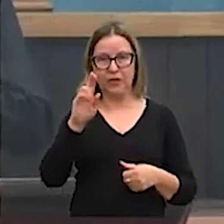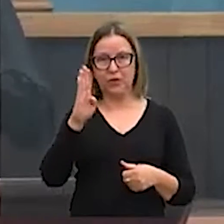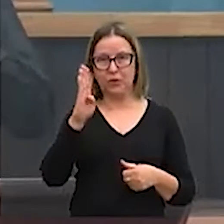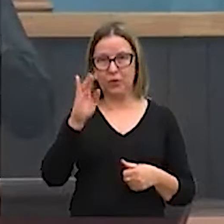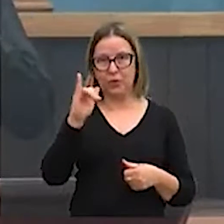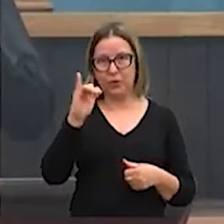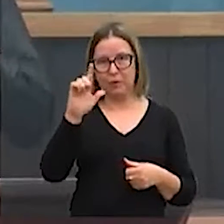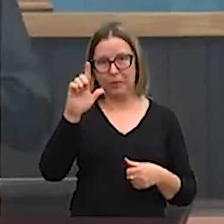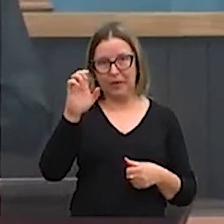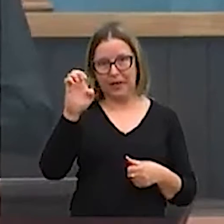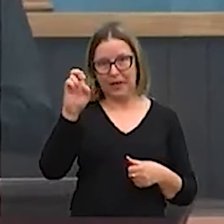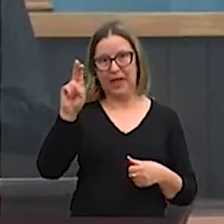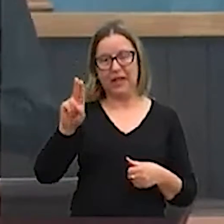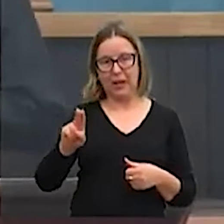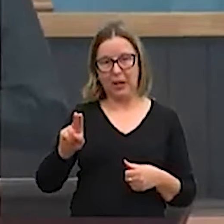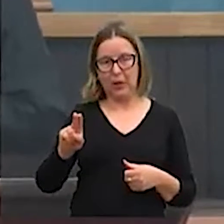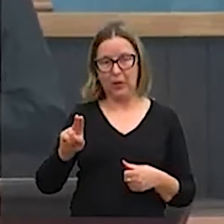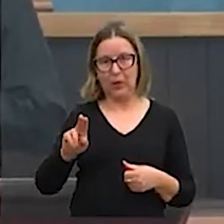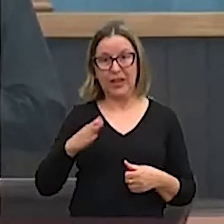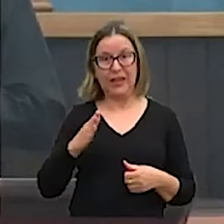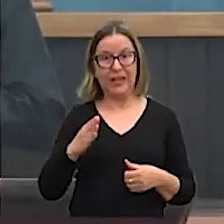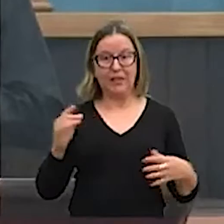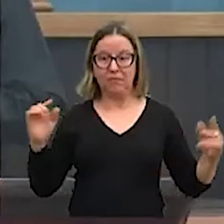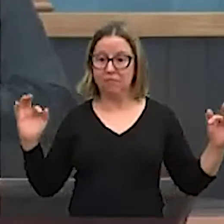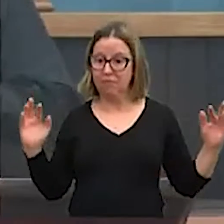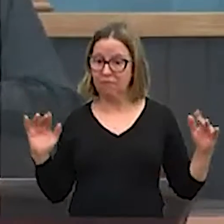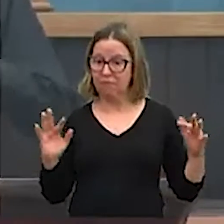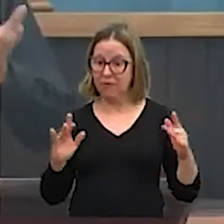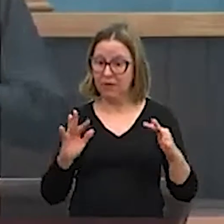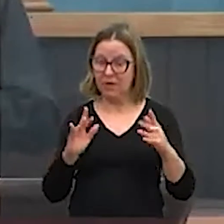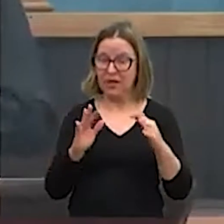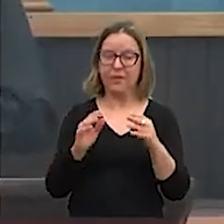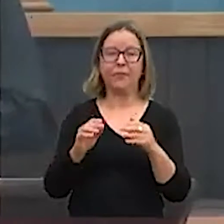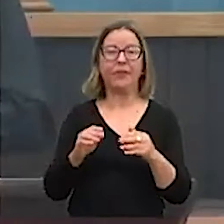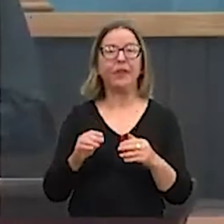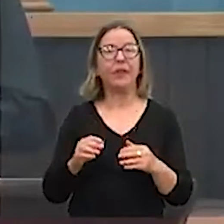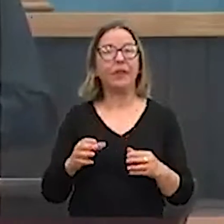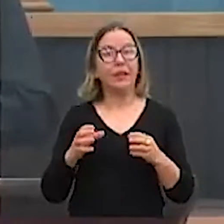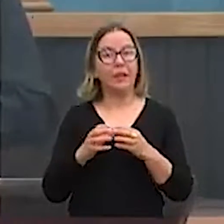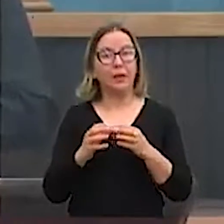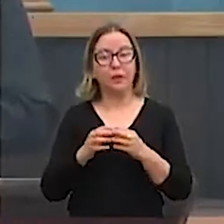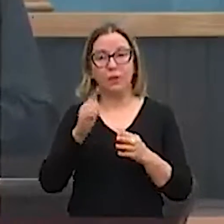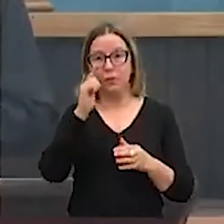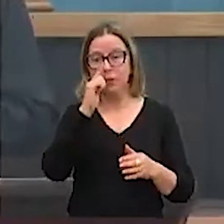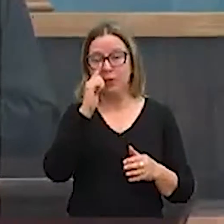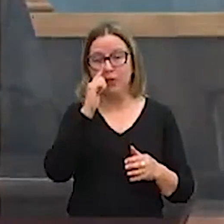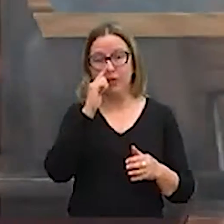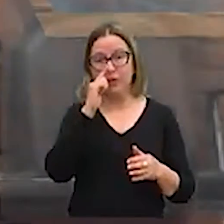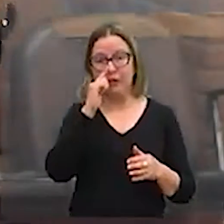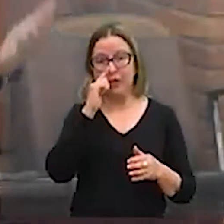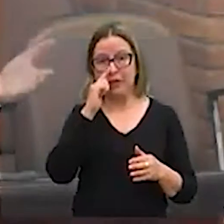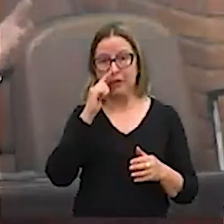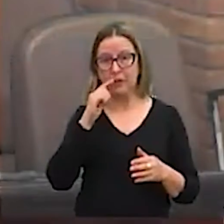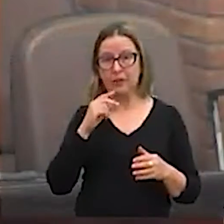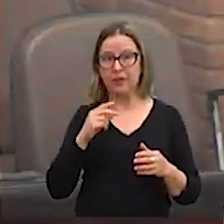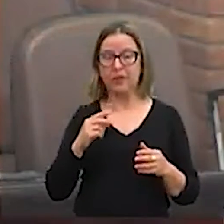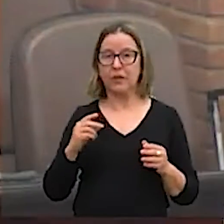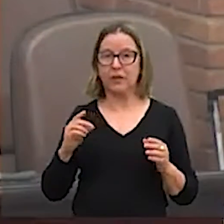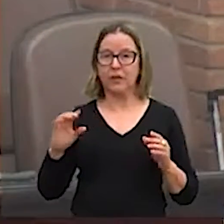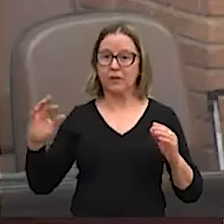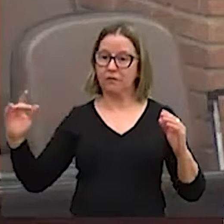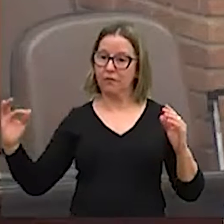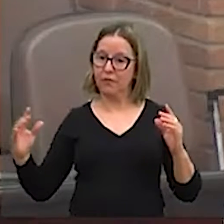esses gregos então se dirigem a Filipe, que era de Betsaida, da Galileia. Já vimos isso